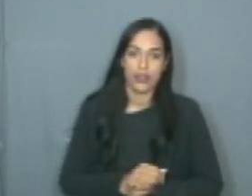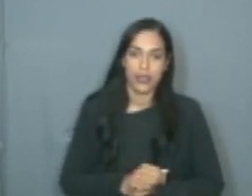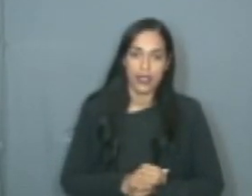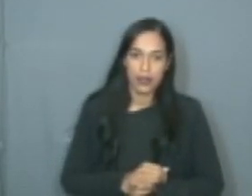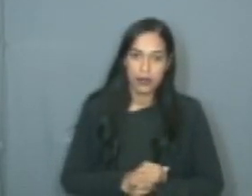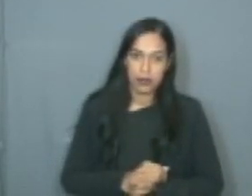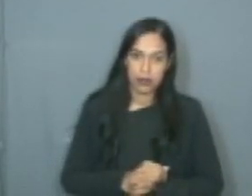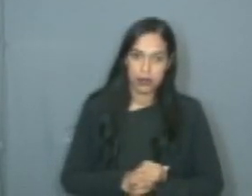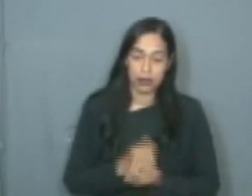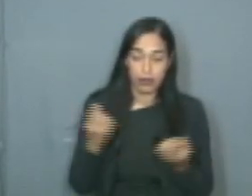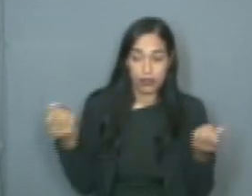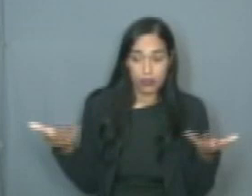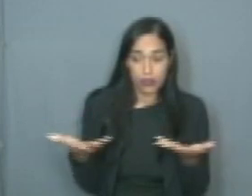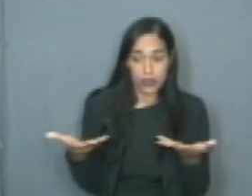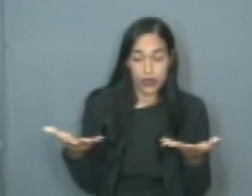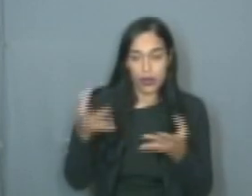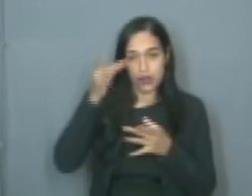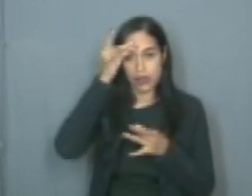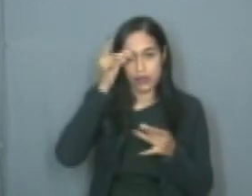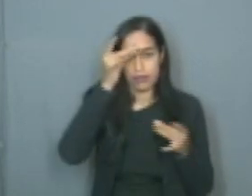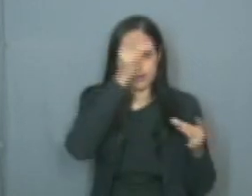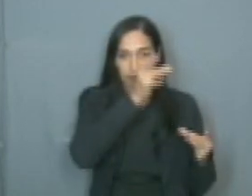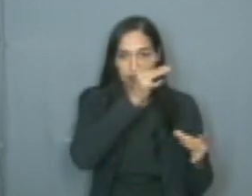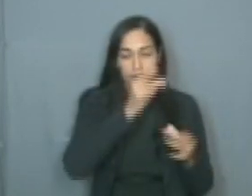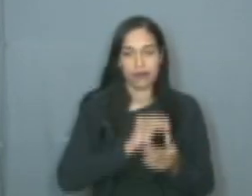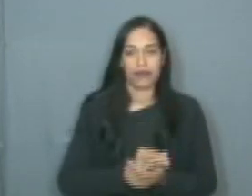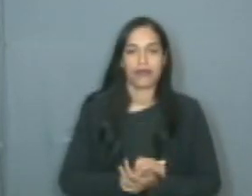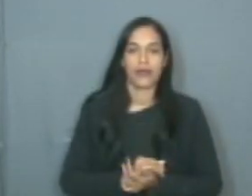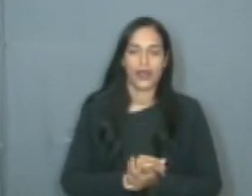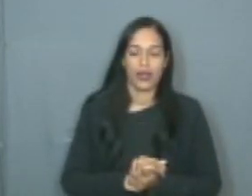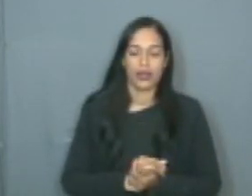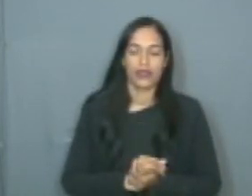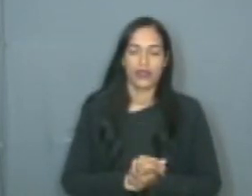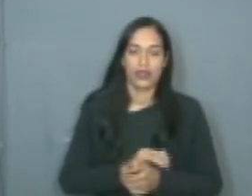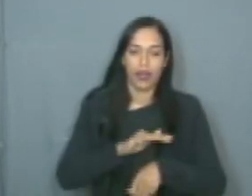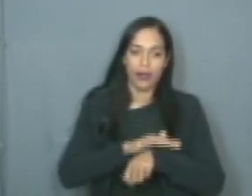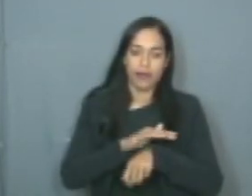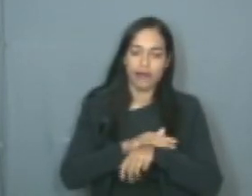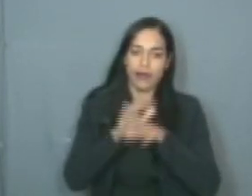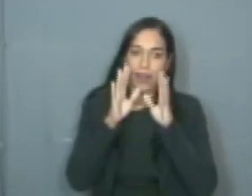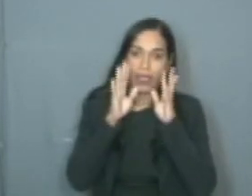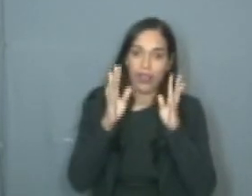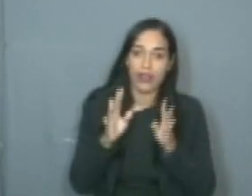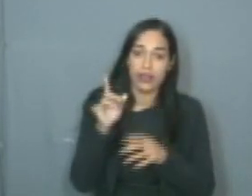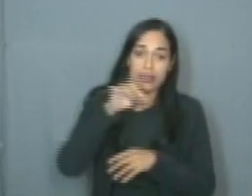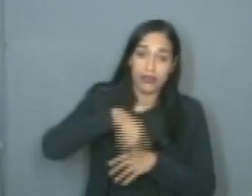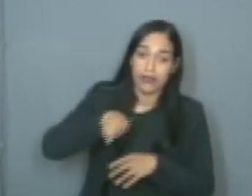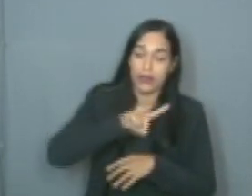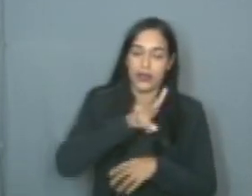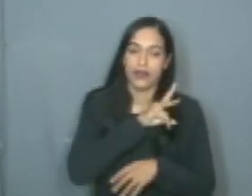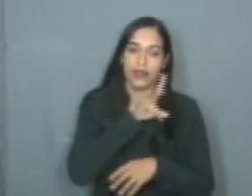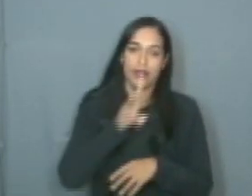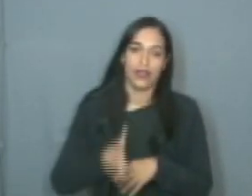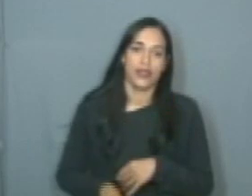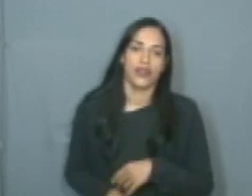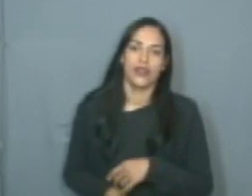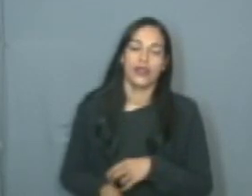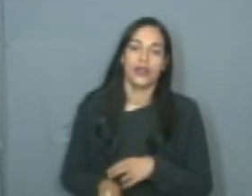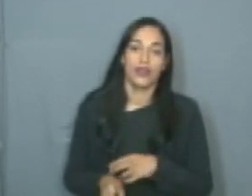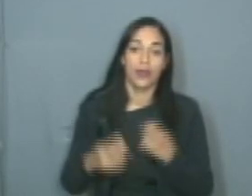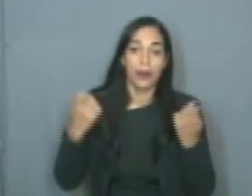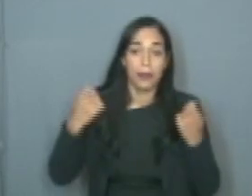me traz aqui numa parte também é poder despertar a atenção de cada vereador. Nós precisamos